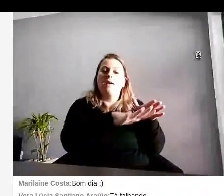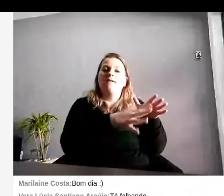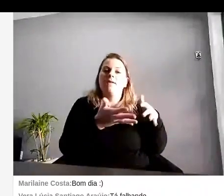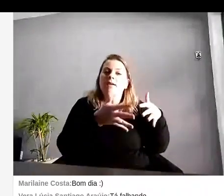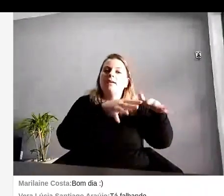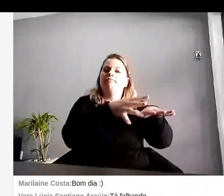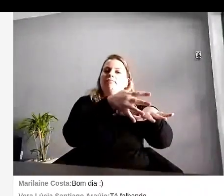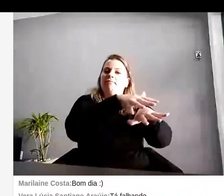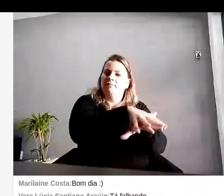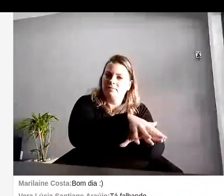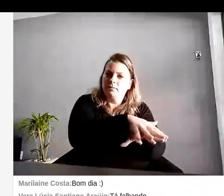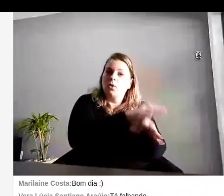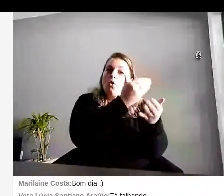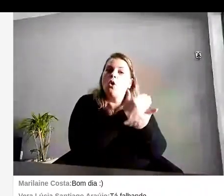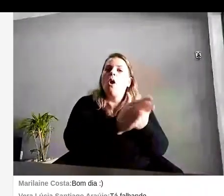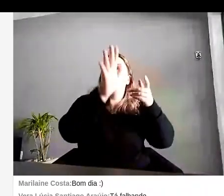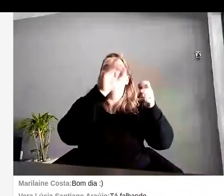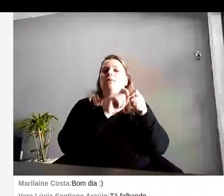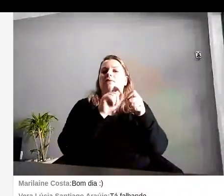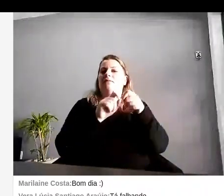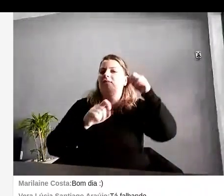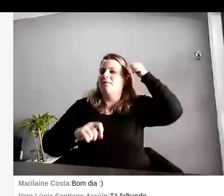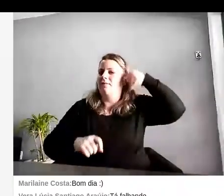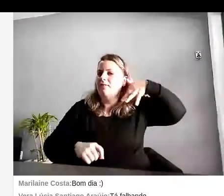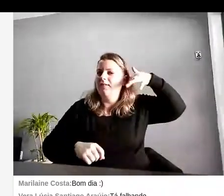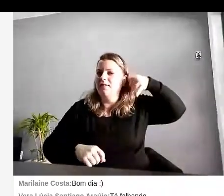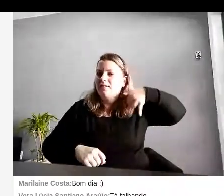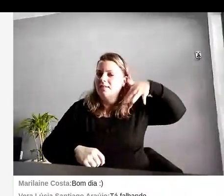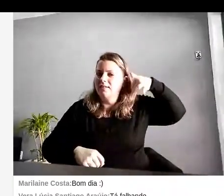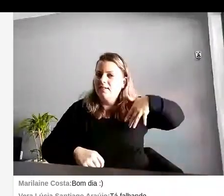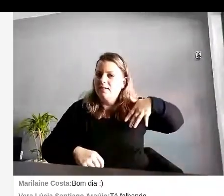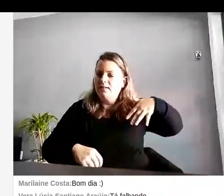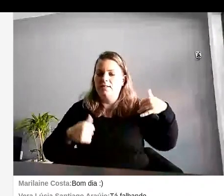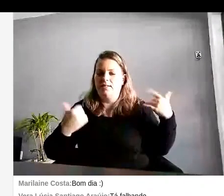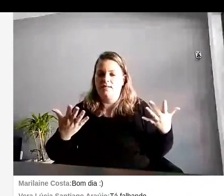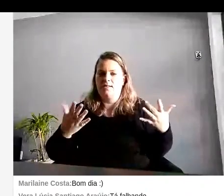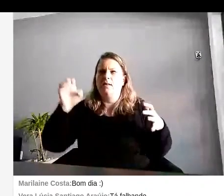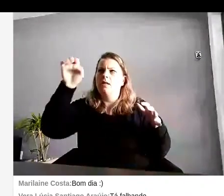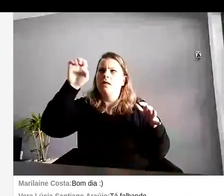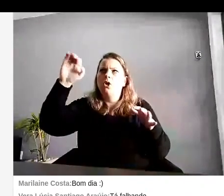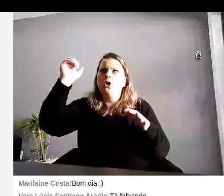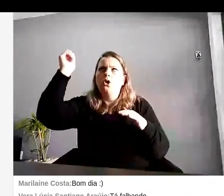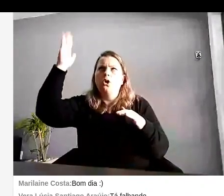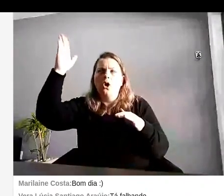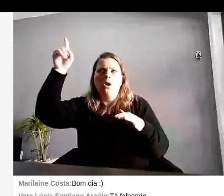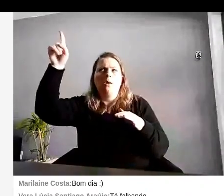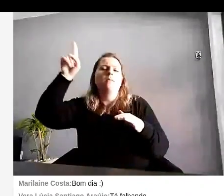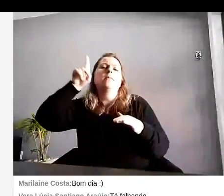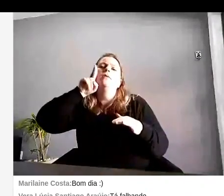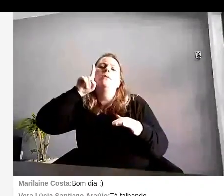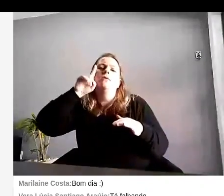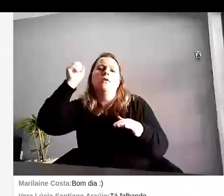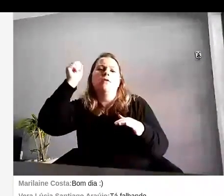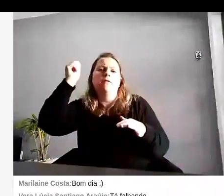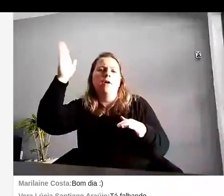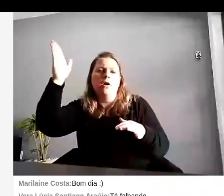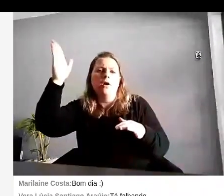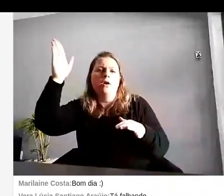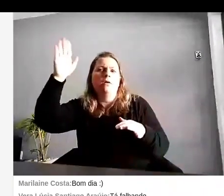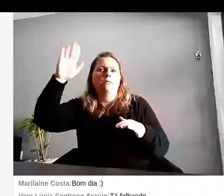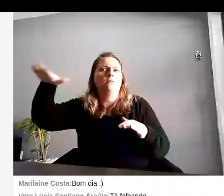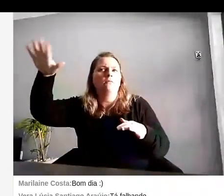fazer audiodescrição. Então, se em muitos países da Europa e nos Estados Unidos estes